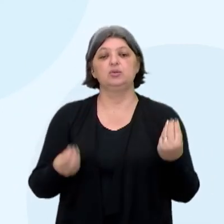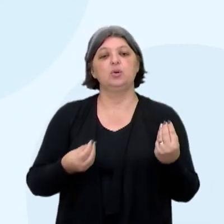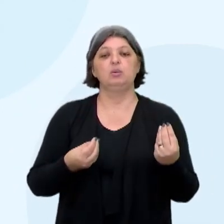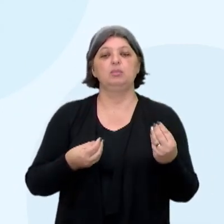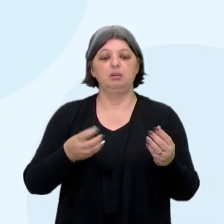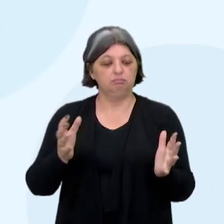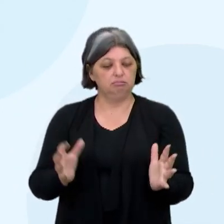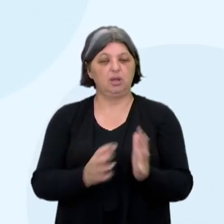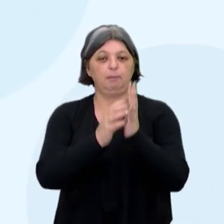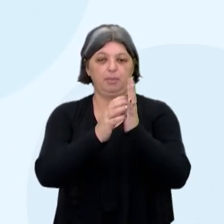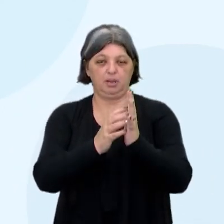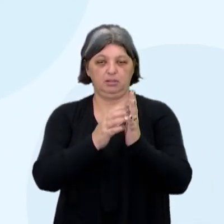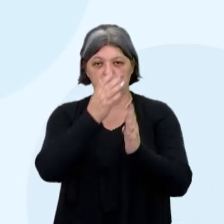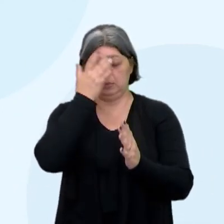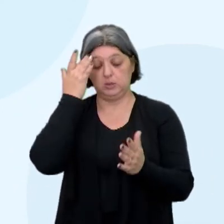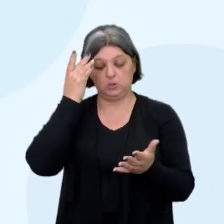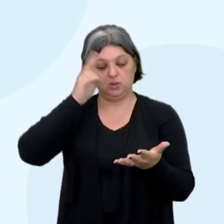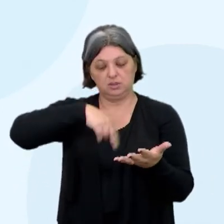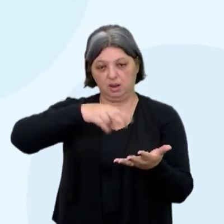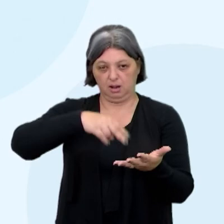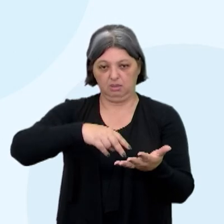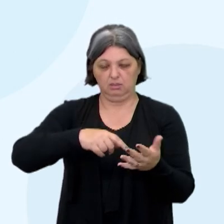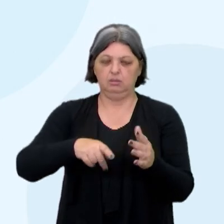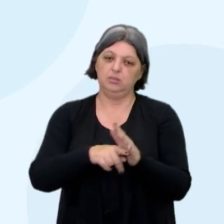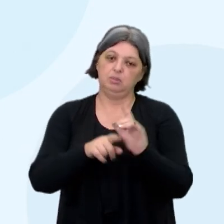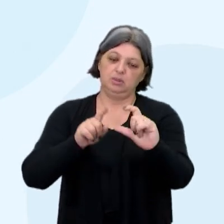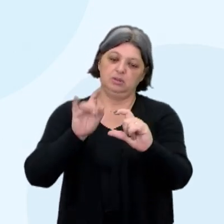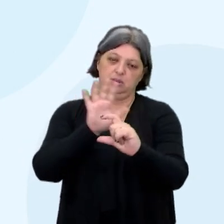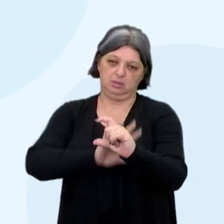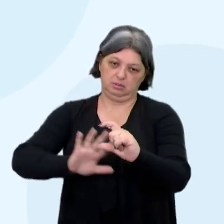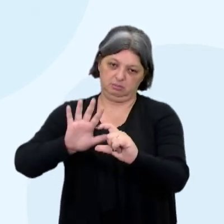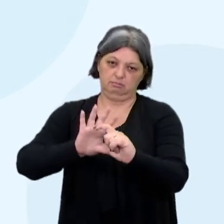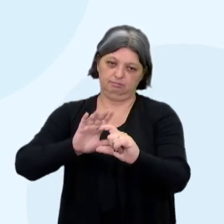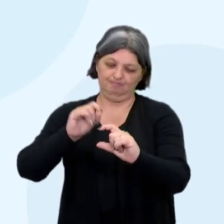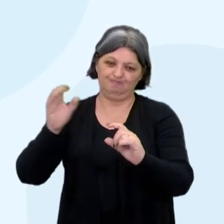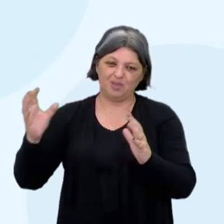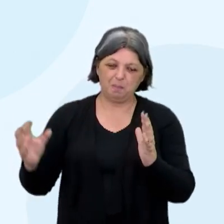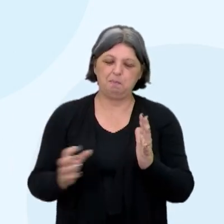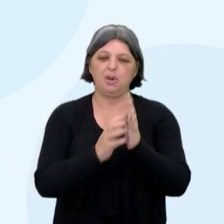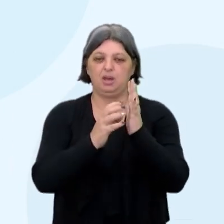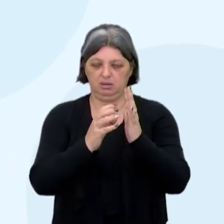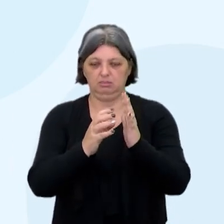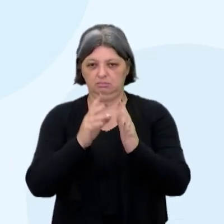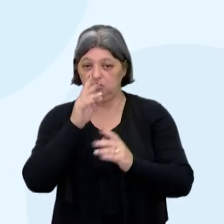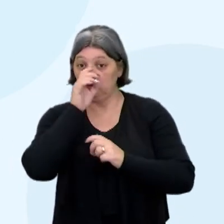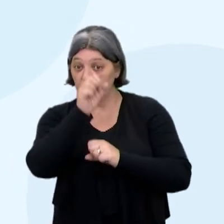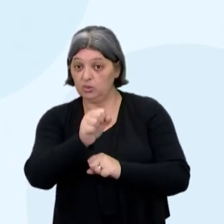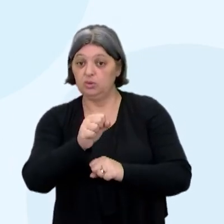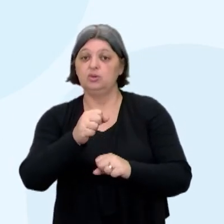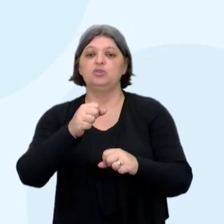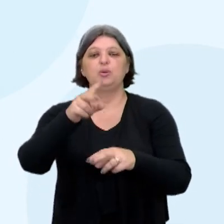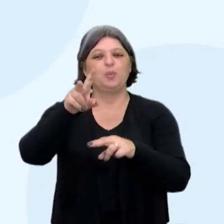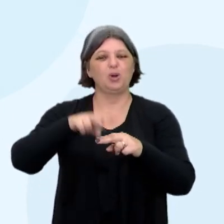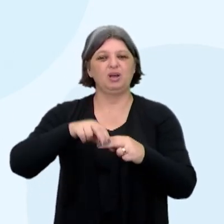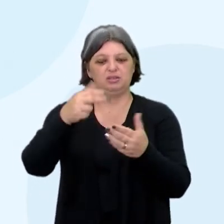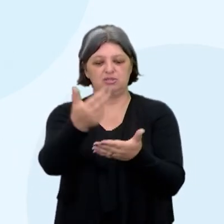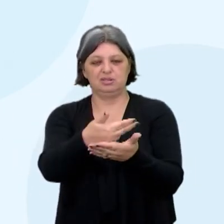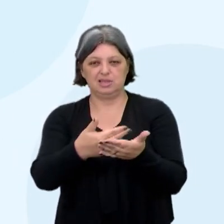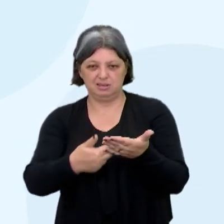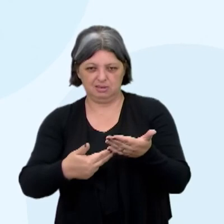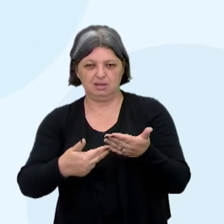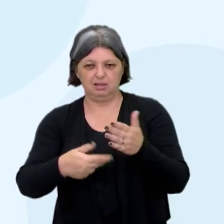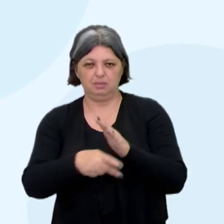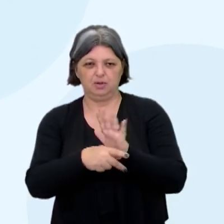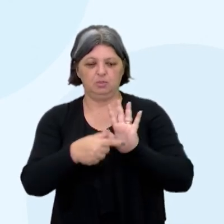leitores. O Gabriel falou que a charge costuma causar um impacto maior, né, quando aparece, por causa da figura, da forma de